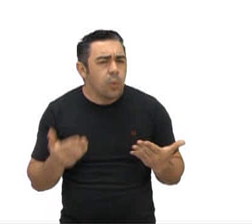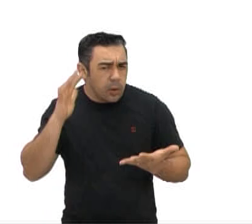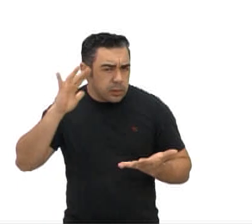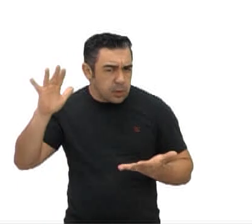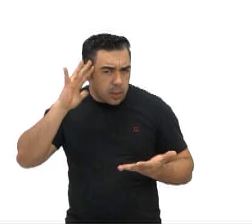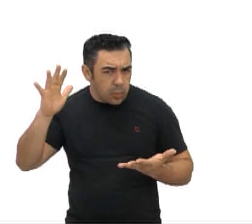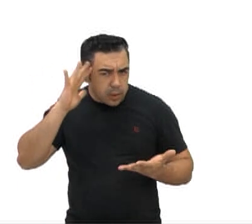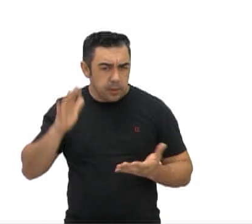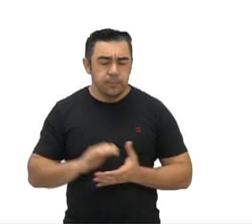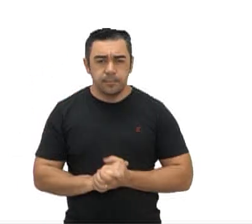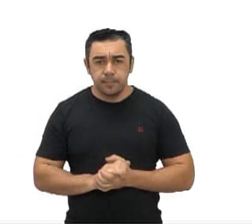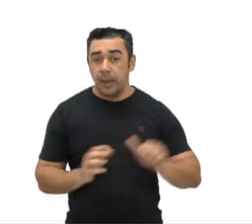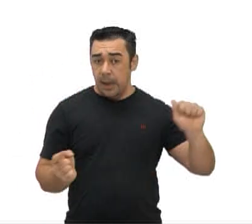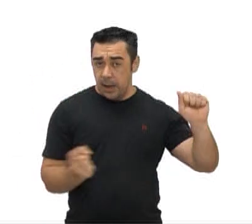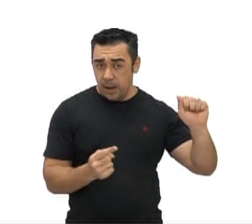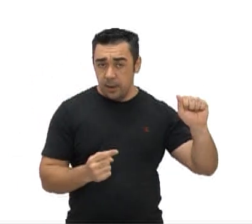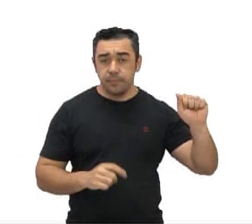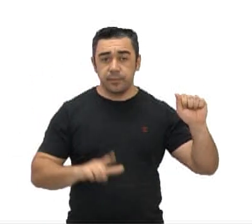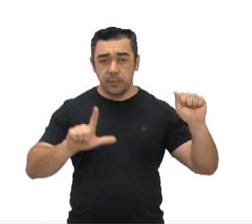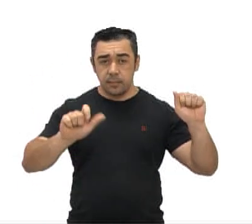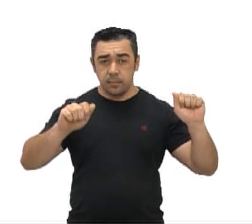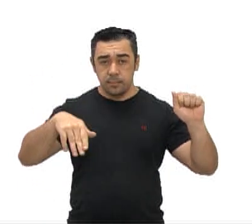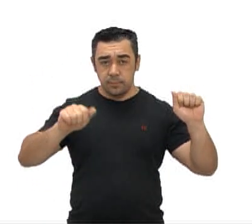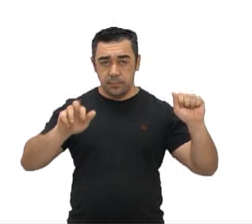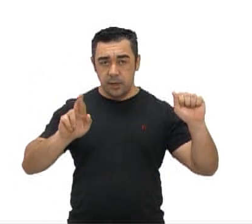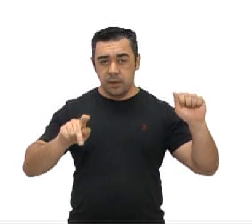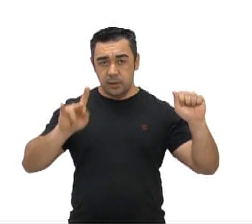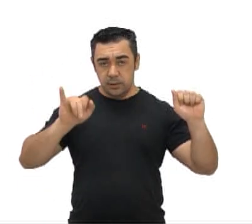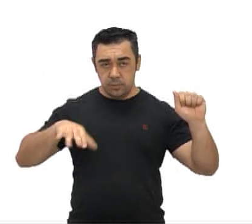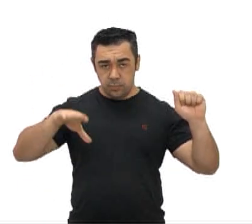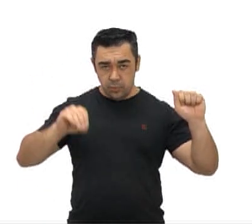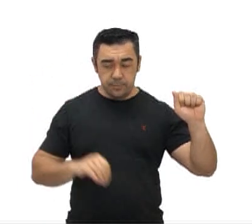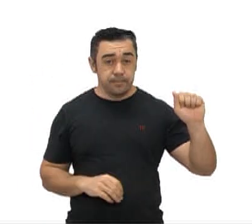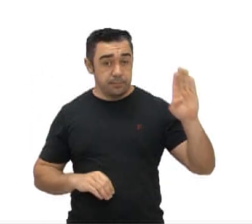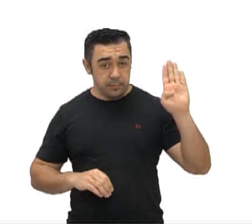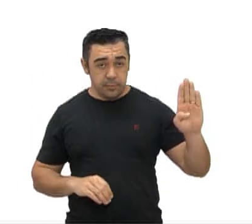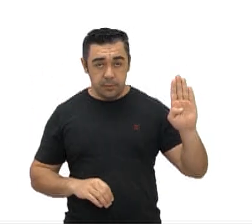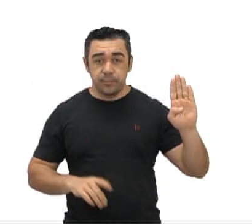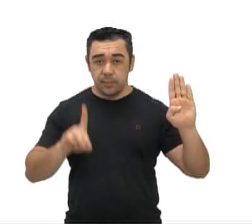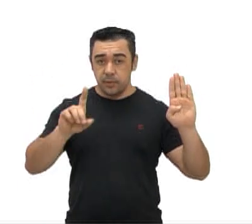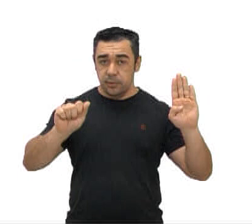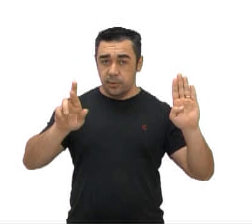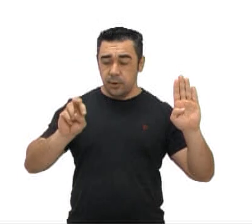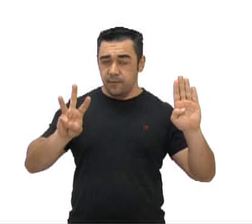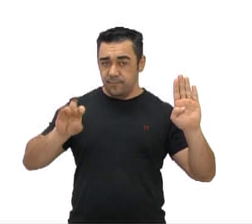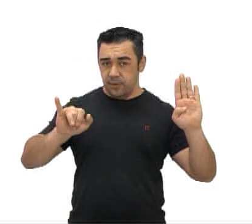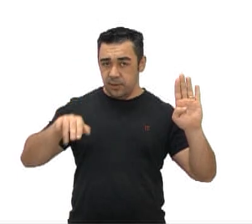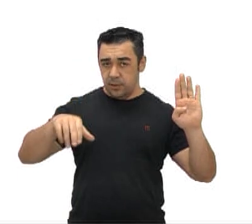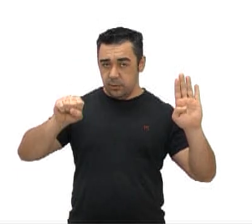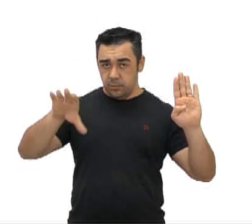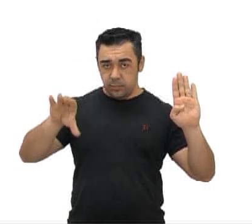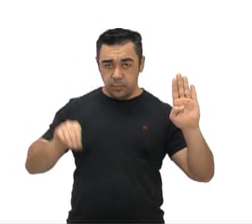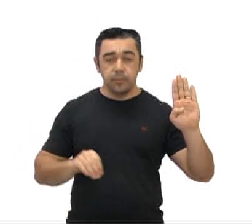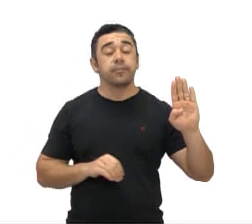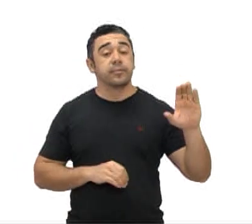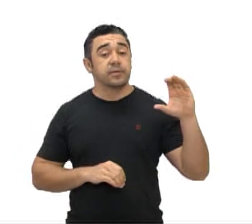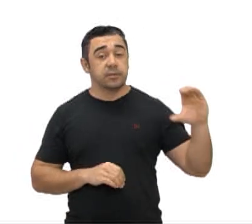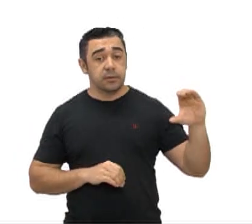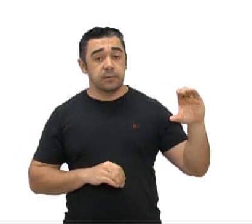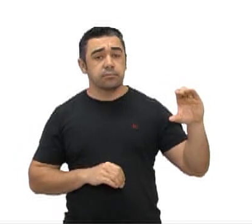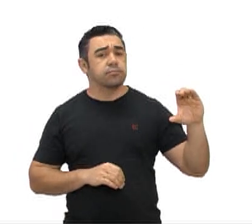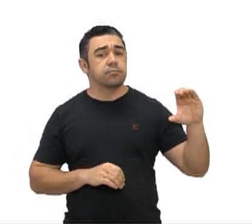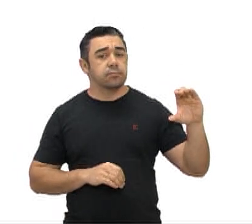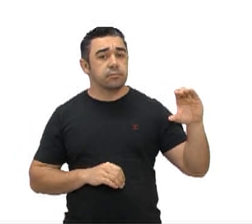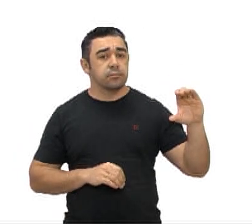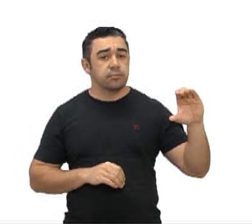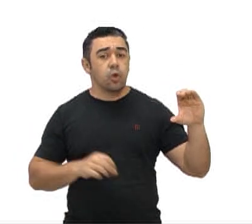teorias evolutivas? Letra A, lamarquismo. Letra B, o darwinismo. Letra C,